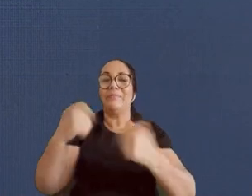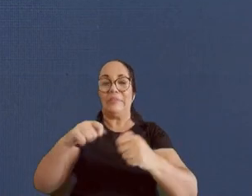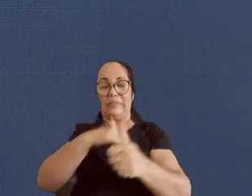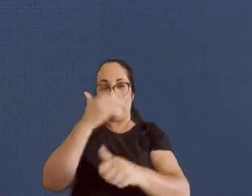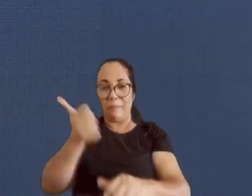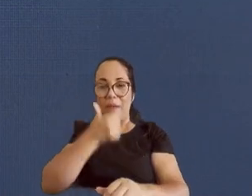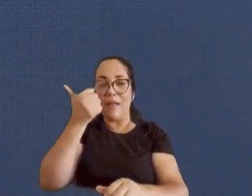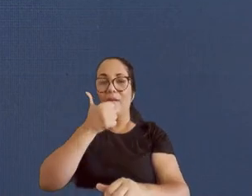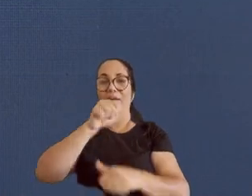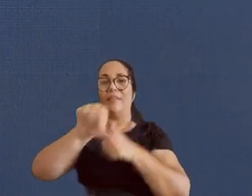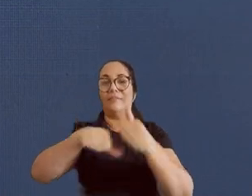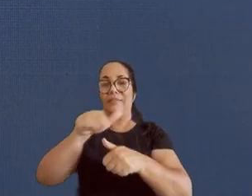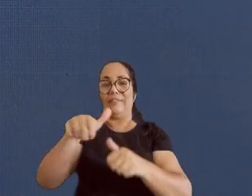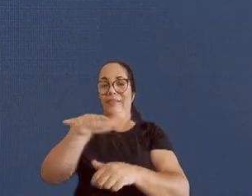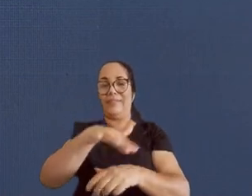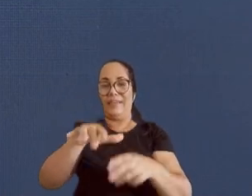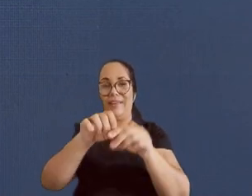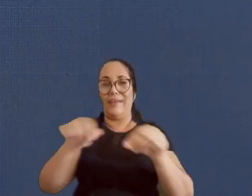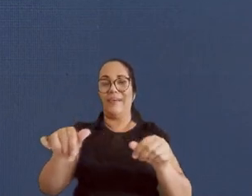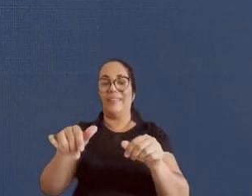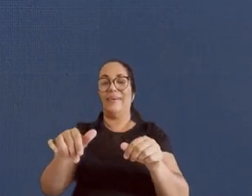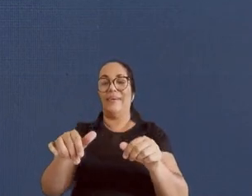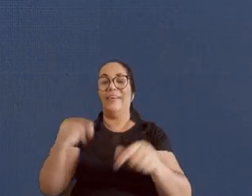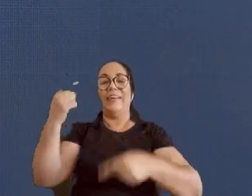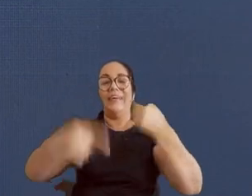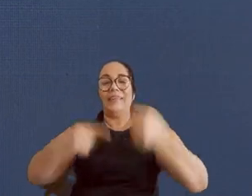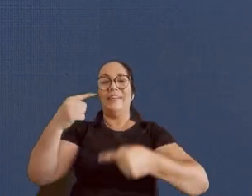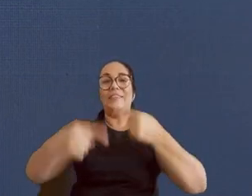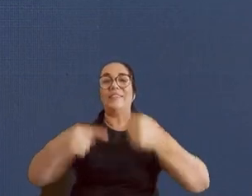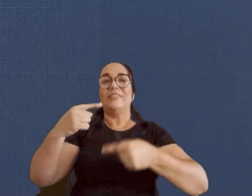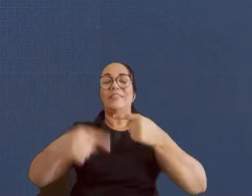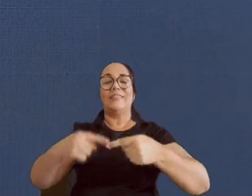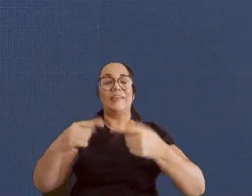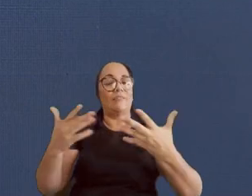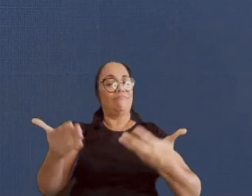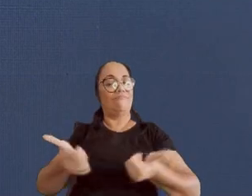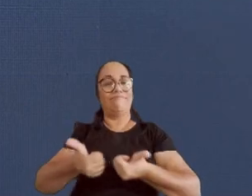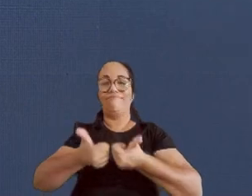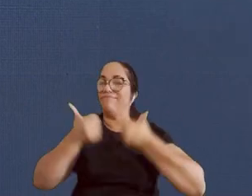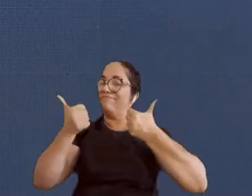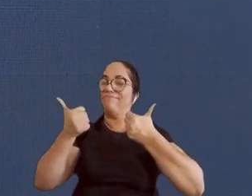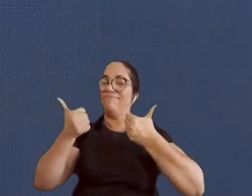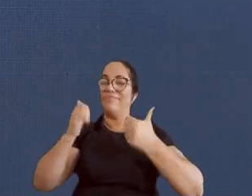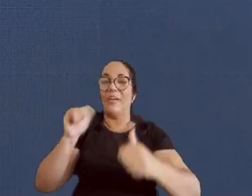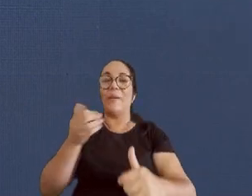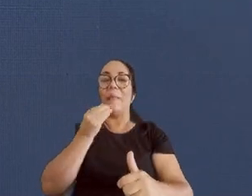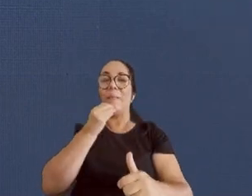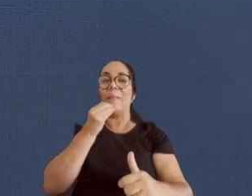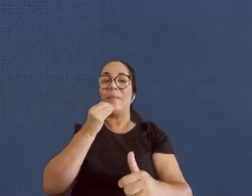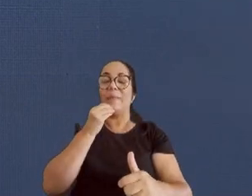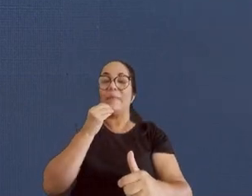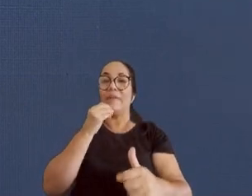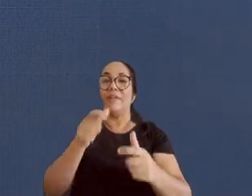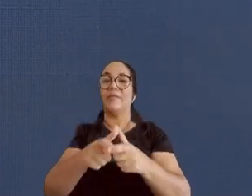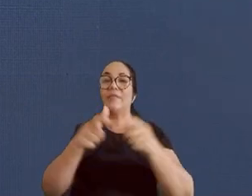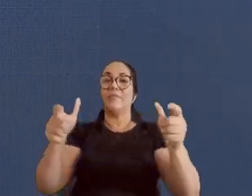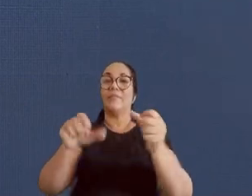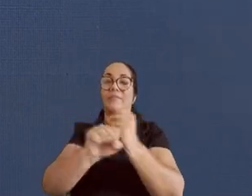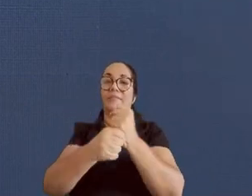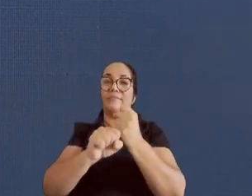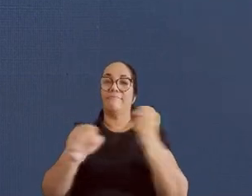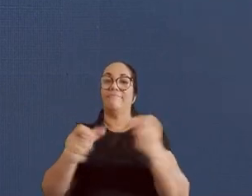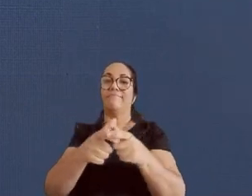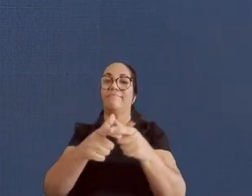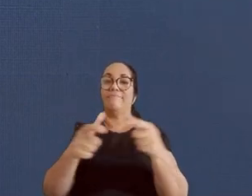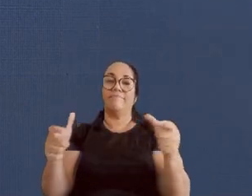finalmente essa discussão tá se tornando meio menstring né o nosso oportunidade de expansão diária ele é plena e não precisa derrubar nenhuma árvore